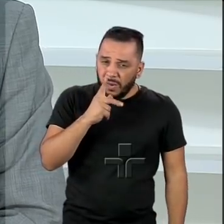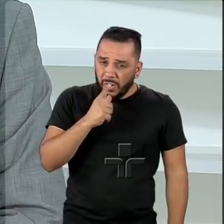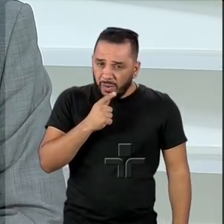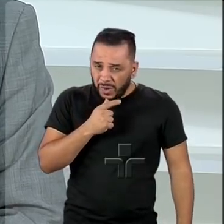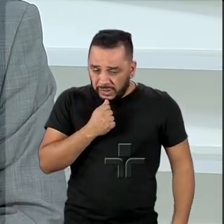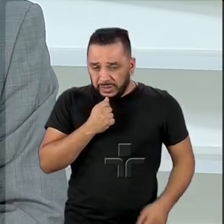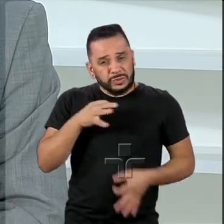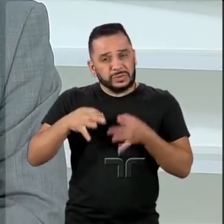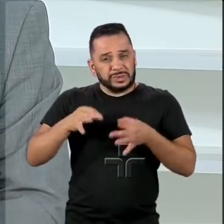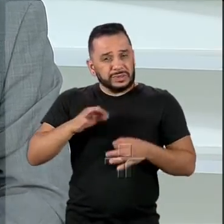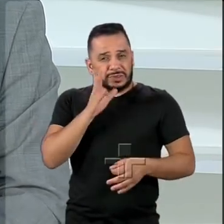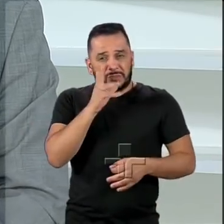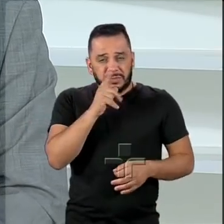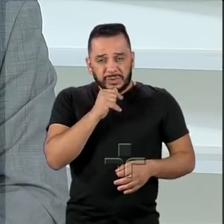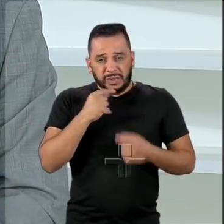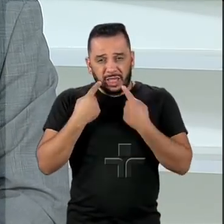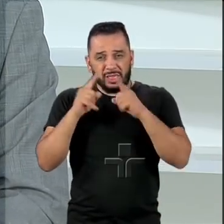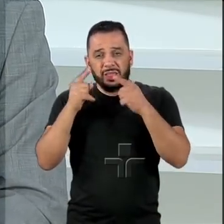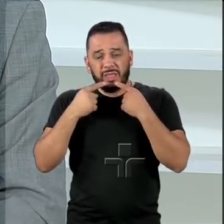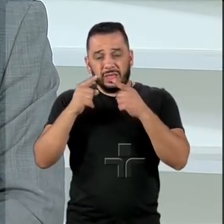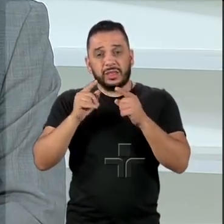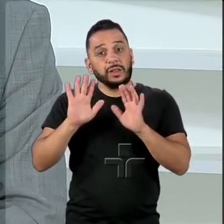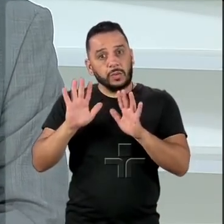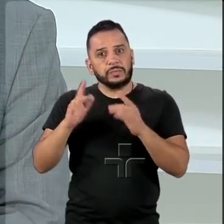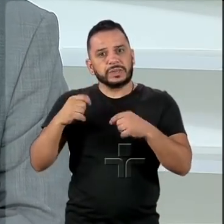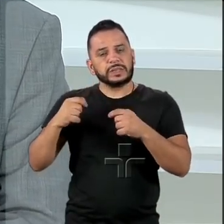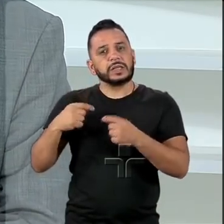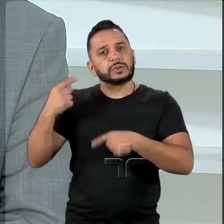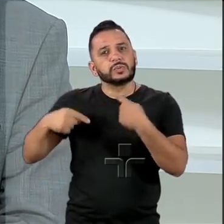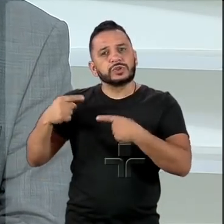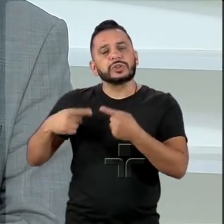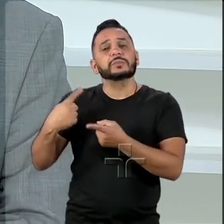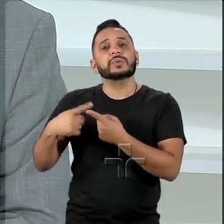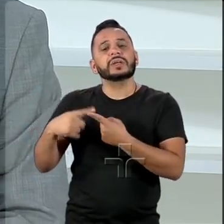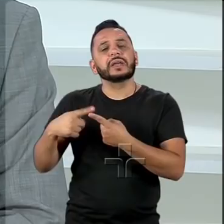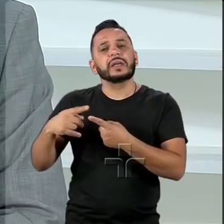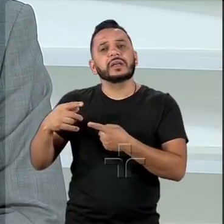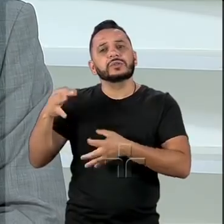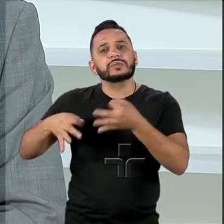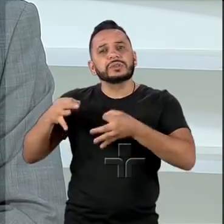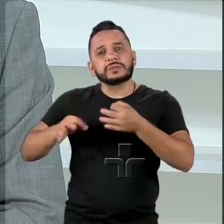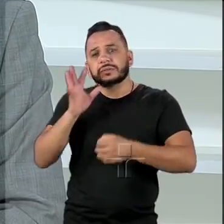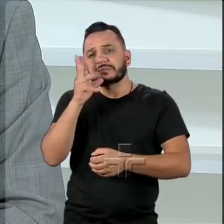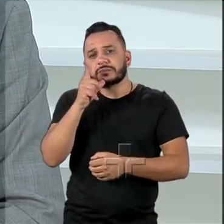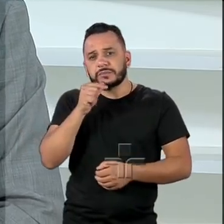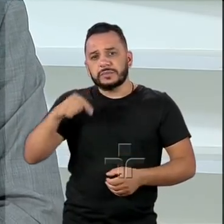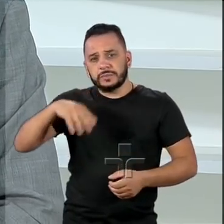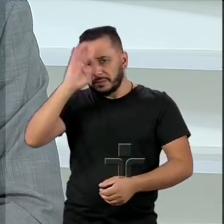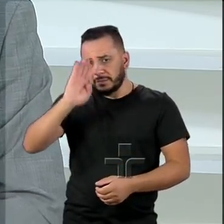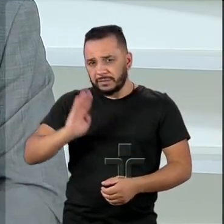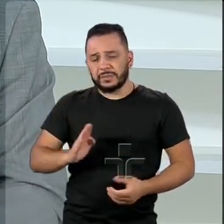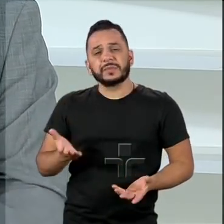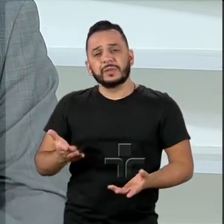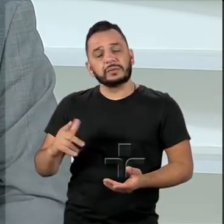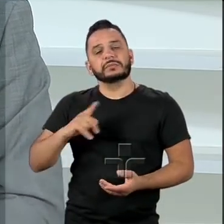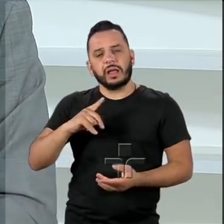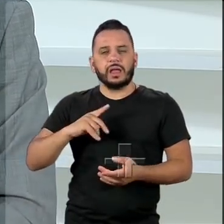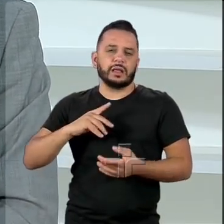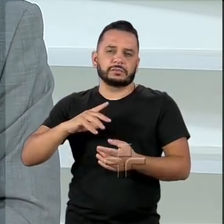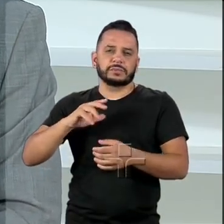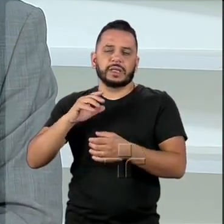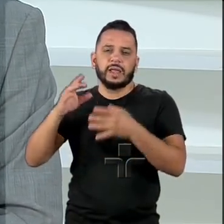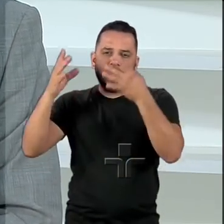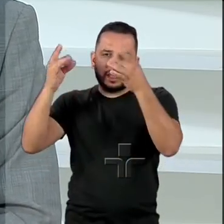da justiça, então é preciso discutir por que a justiça é morosa no Brasil. E aí uma série de aspectos, uma série de